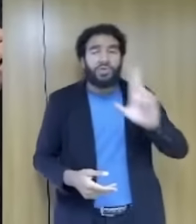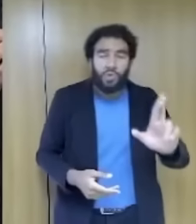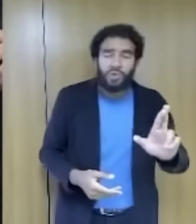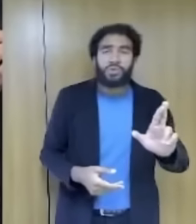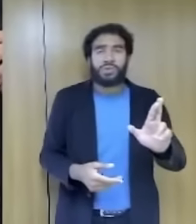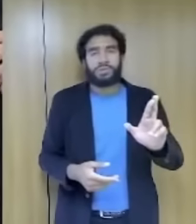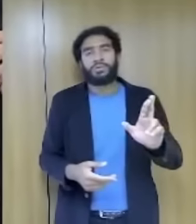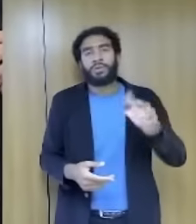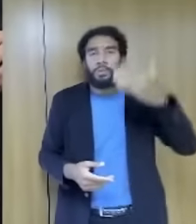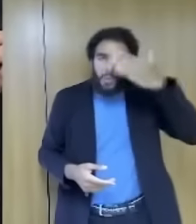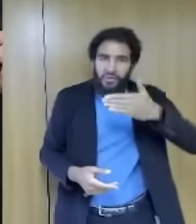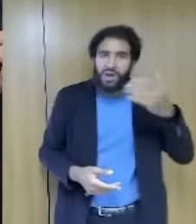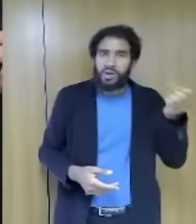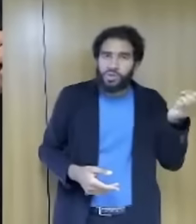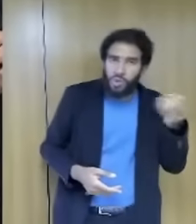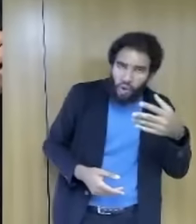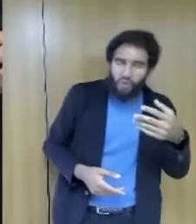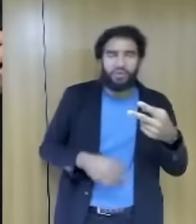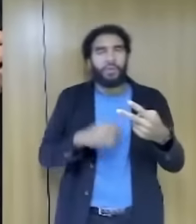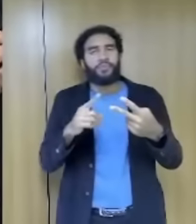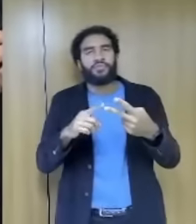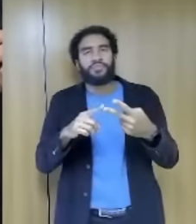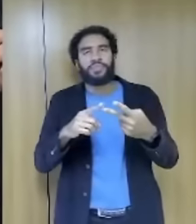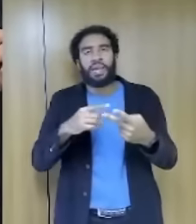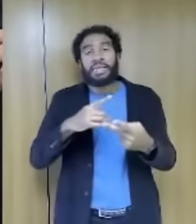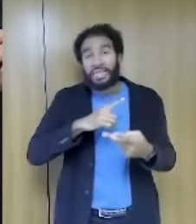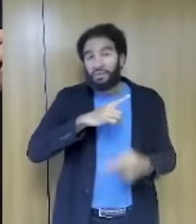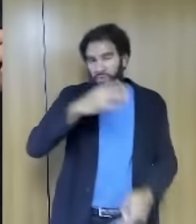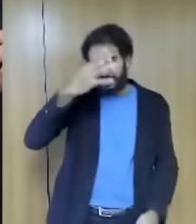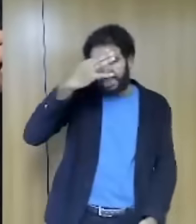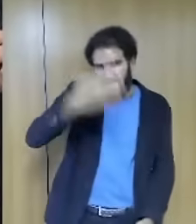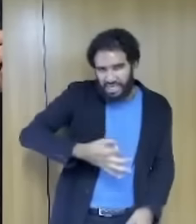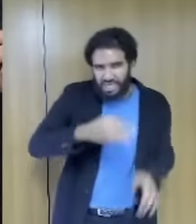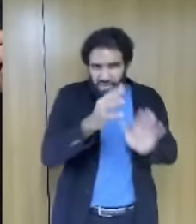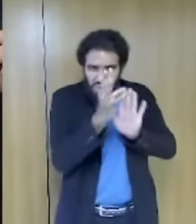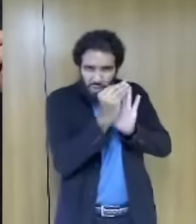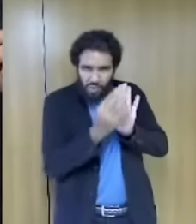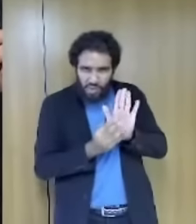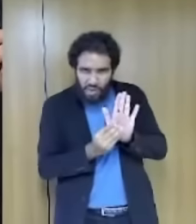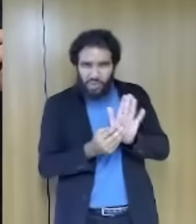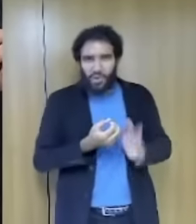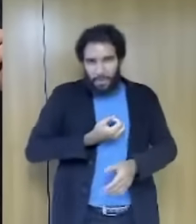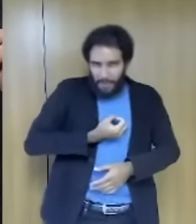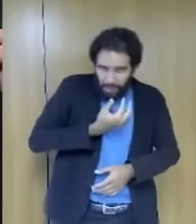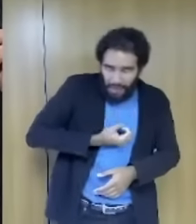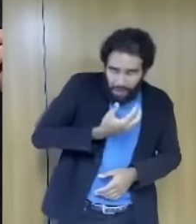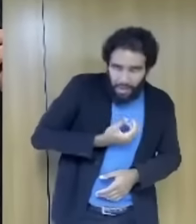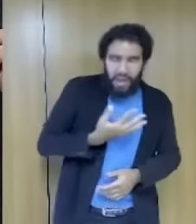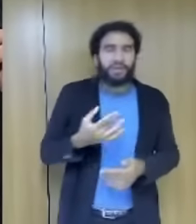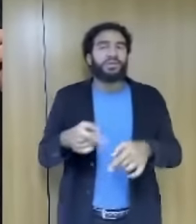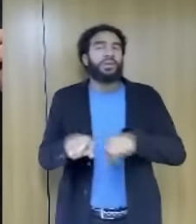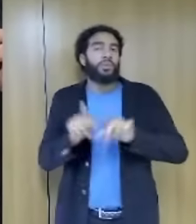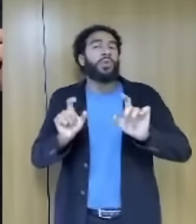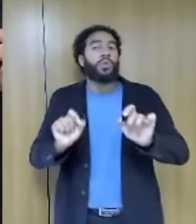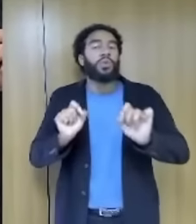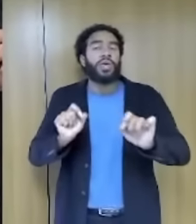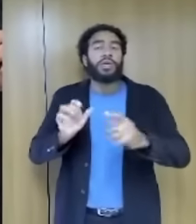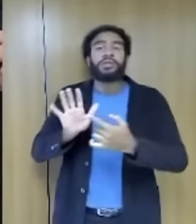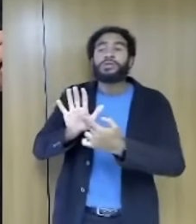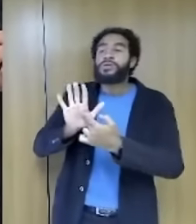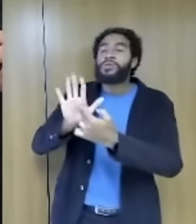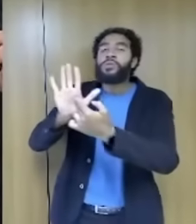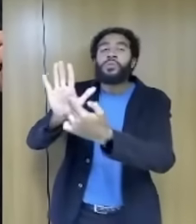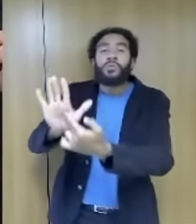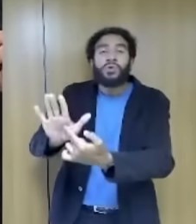novas provas de corroboração, de confirmação do conteúdo da delação e também da indicação